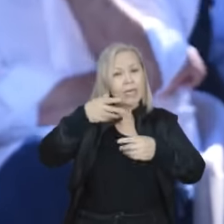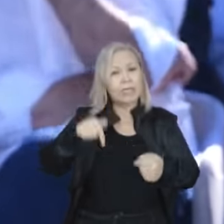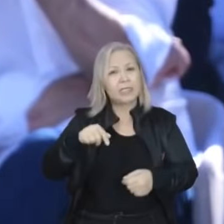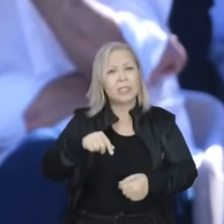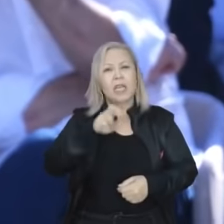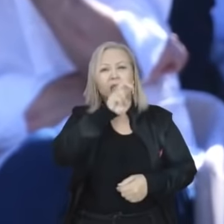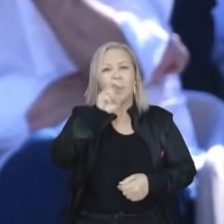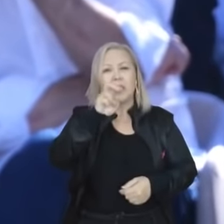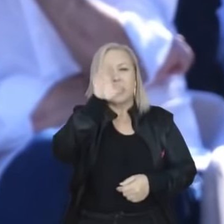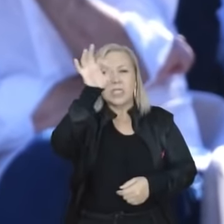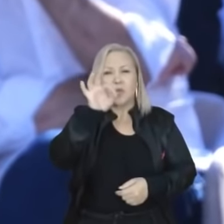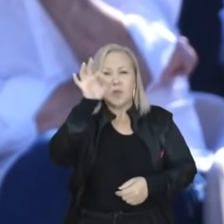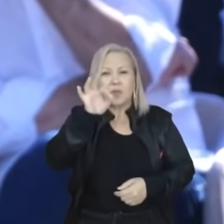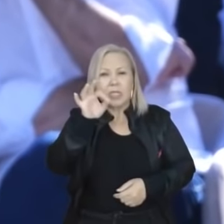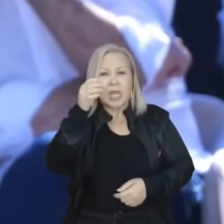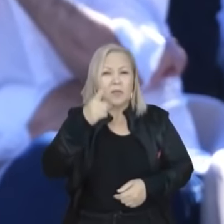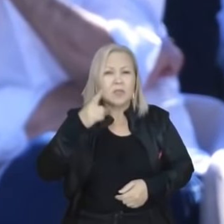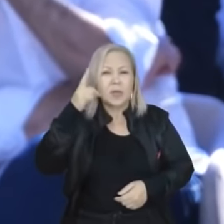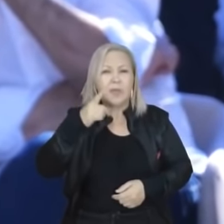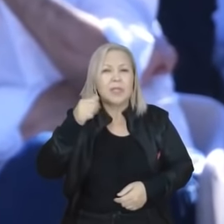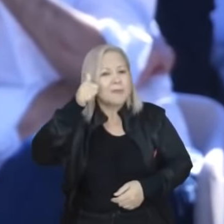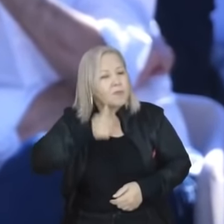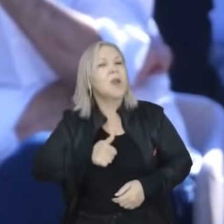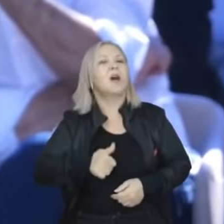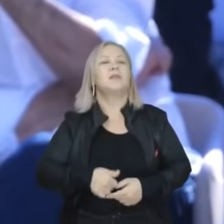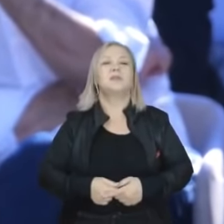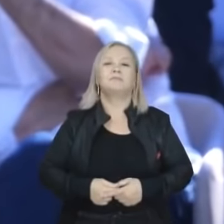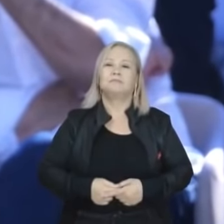55% dos deputados são mulheres.